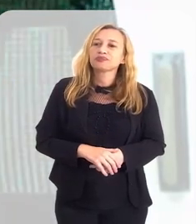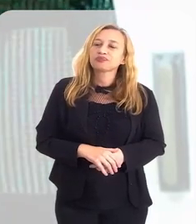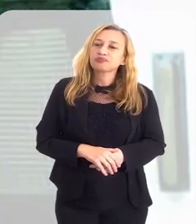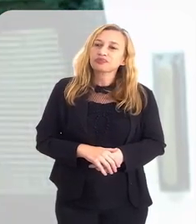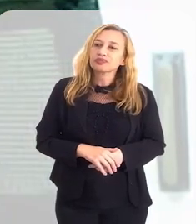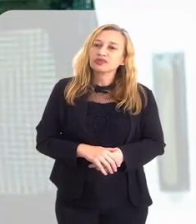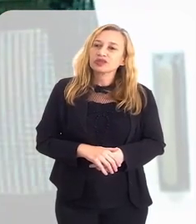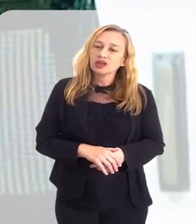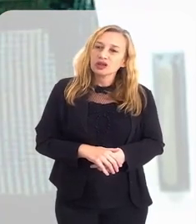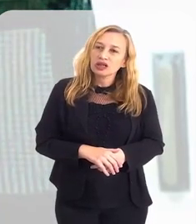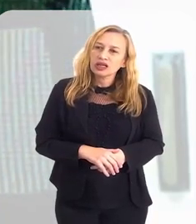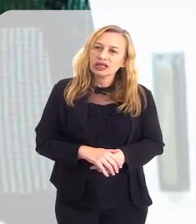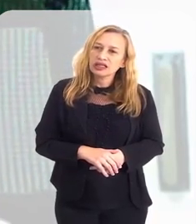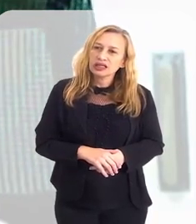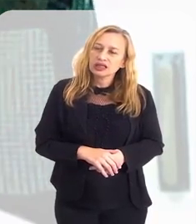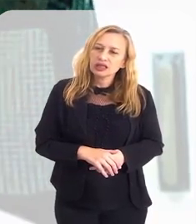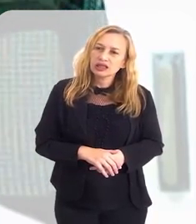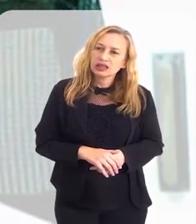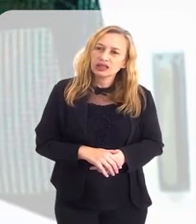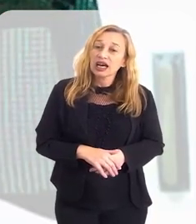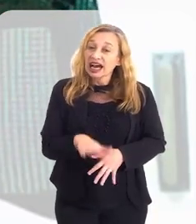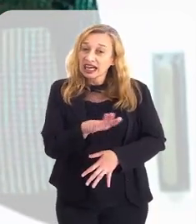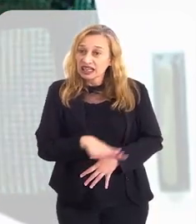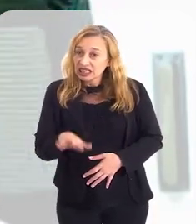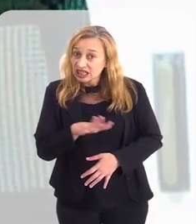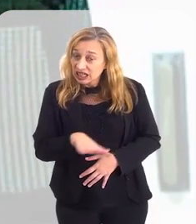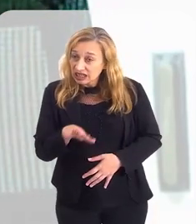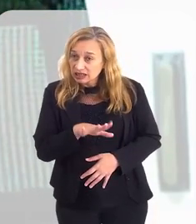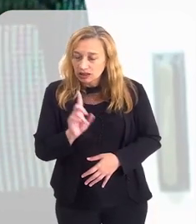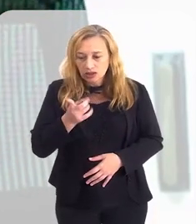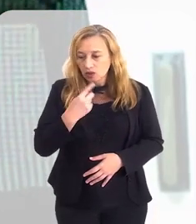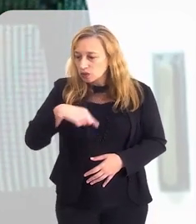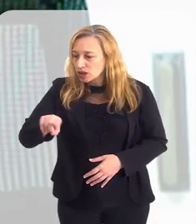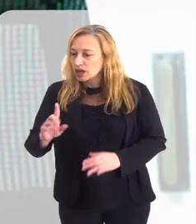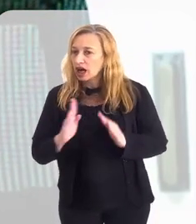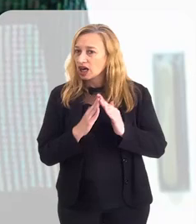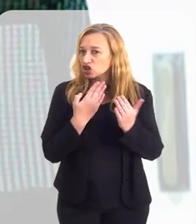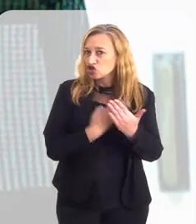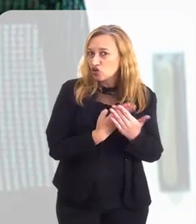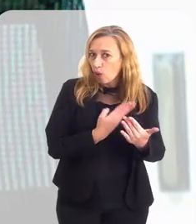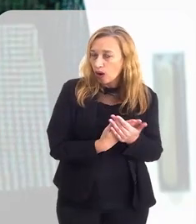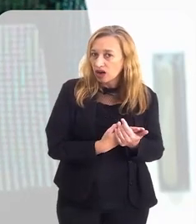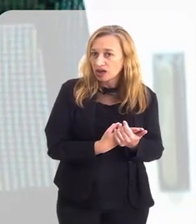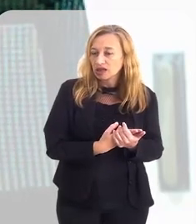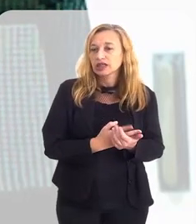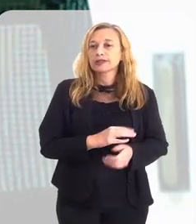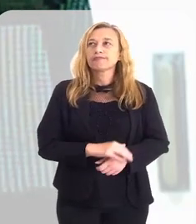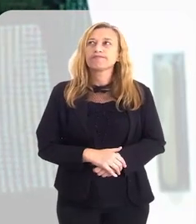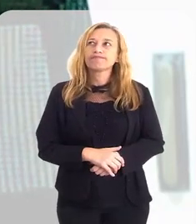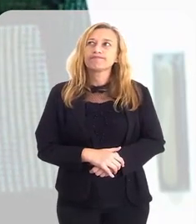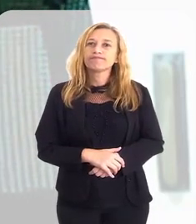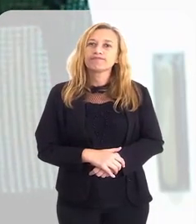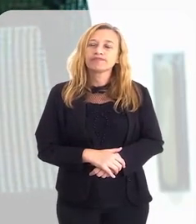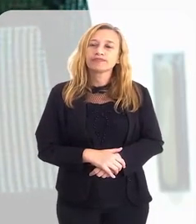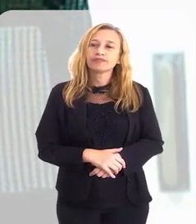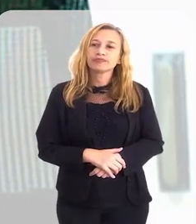vai, se prolongar. Se não, então, se não, por exemplo, se a criança não vai à escola, e a escola,